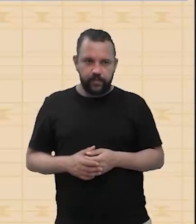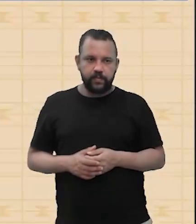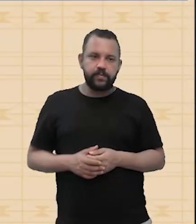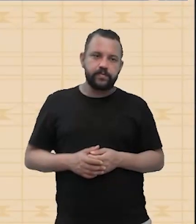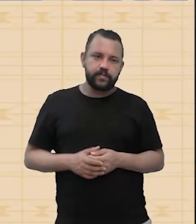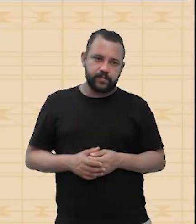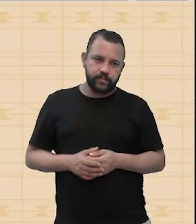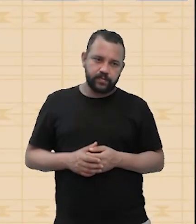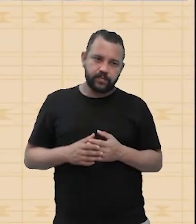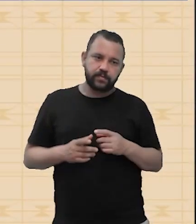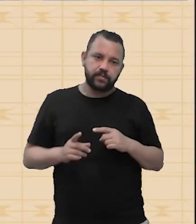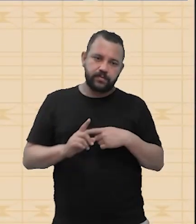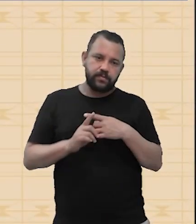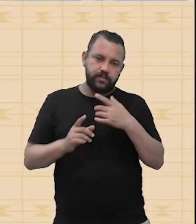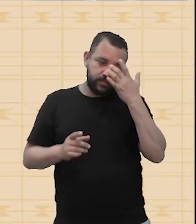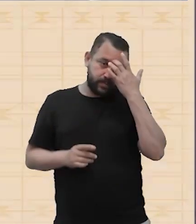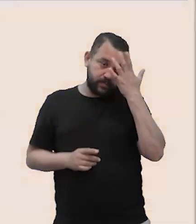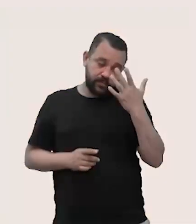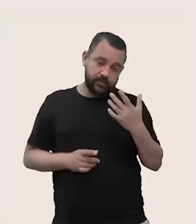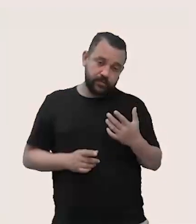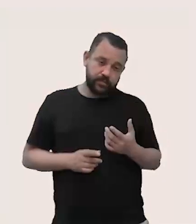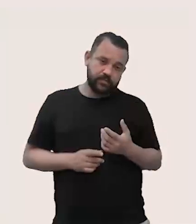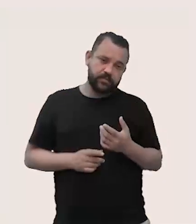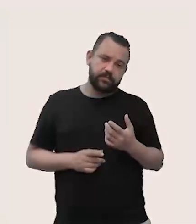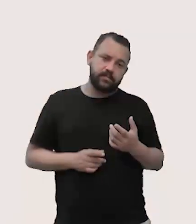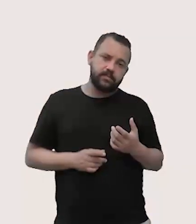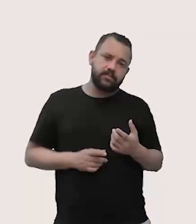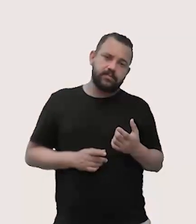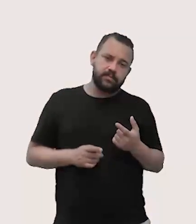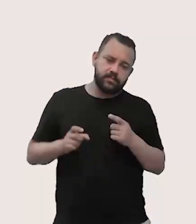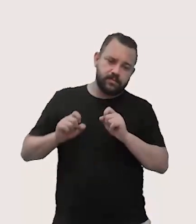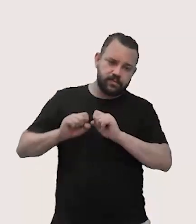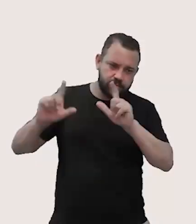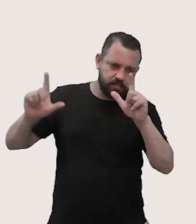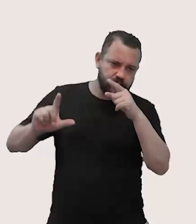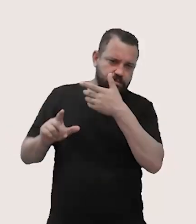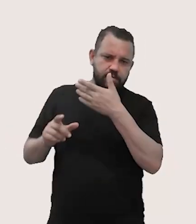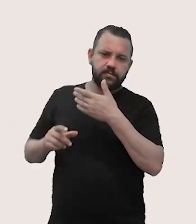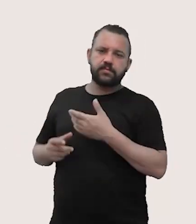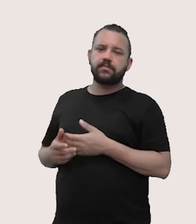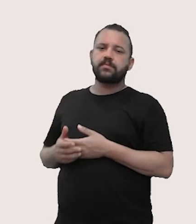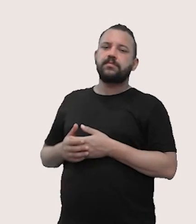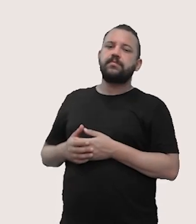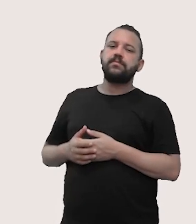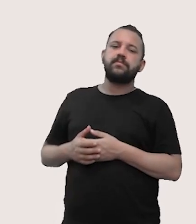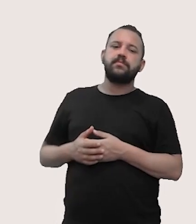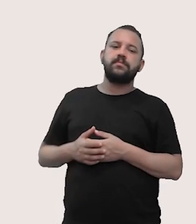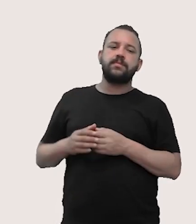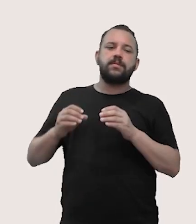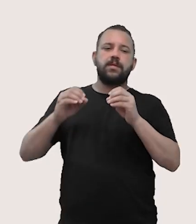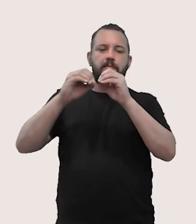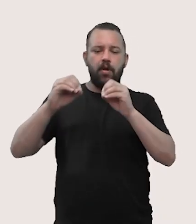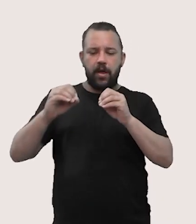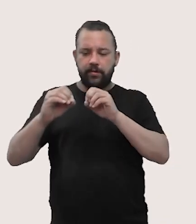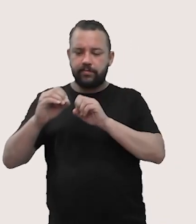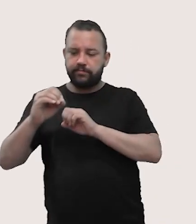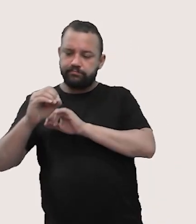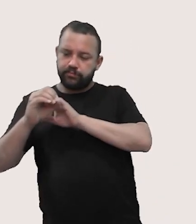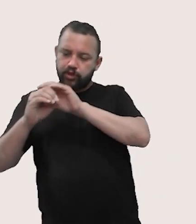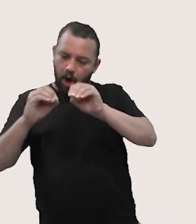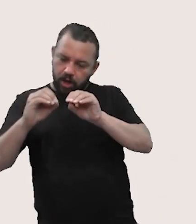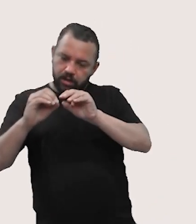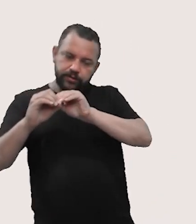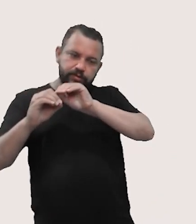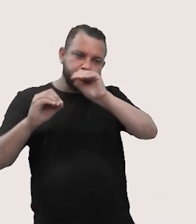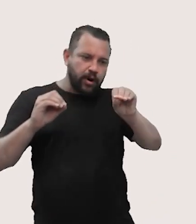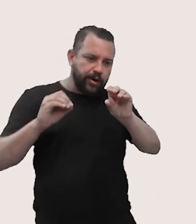difícil. Então, a propagação de calor por condução, por ser uma propagação molécula a molécula, ela será melhor nos meios